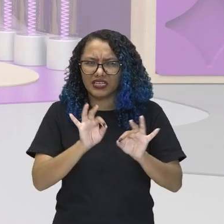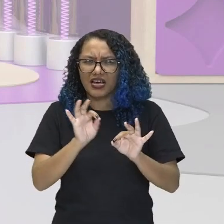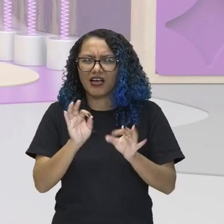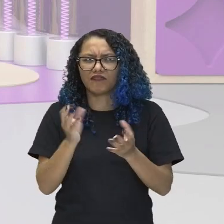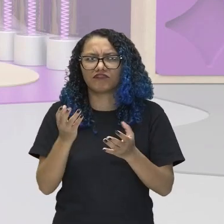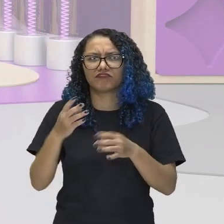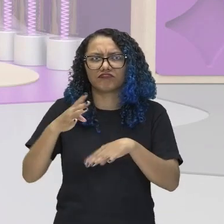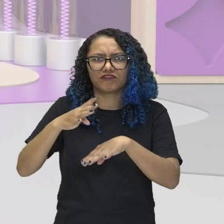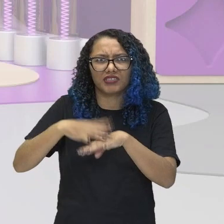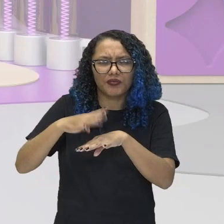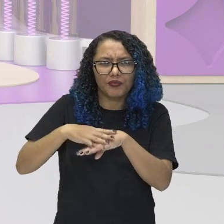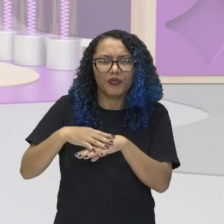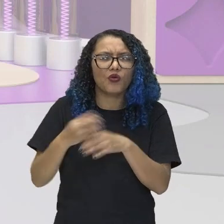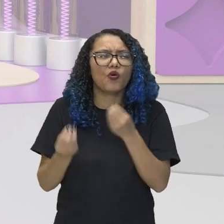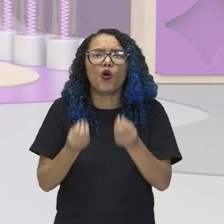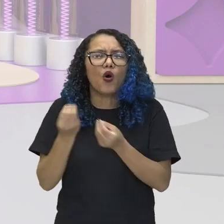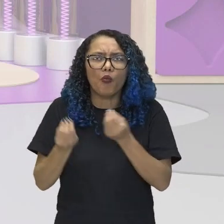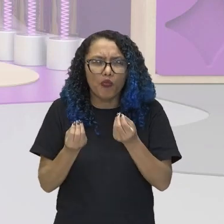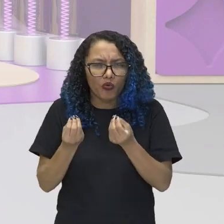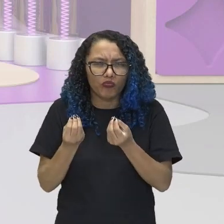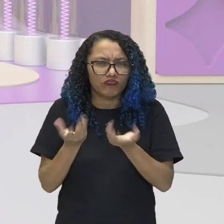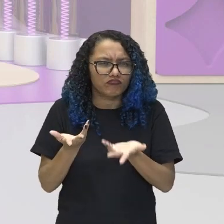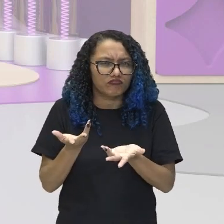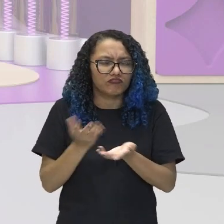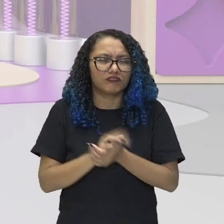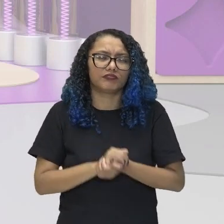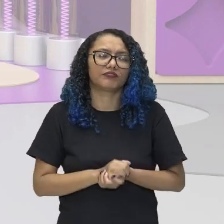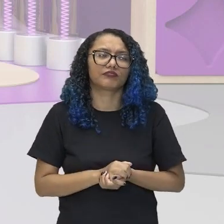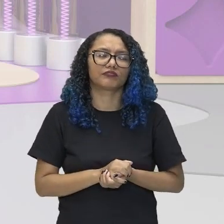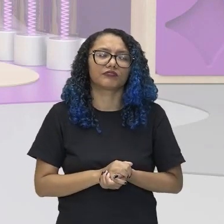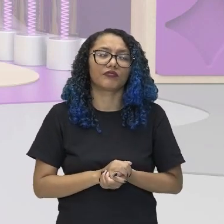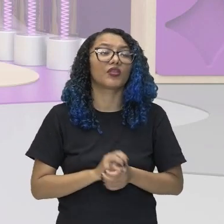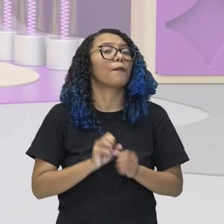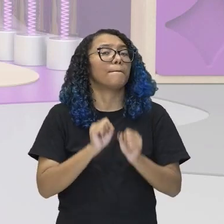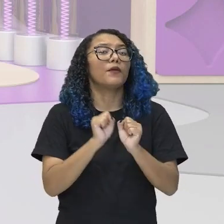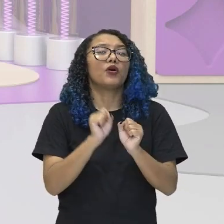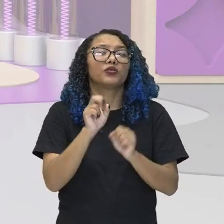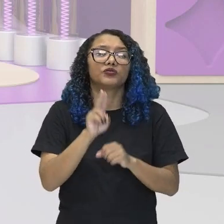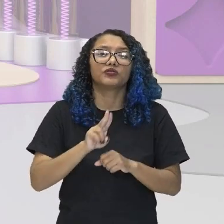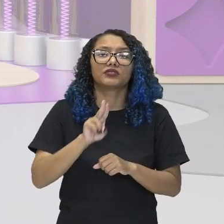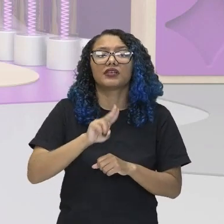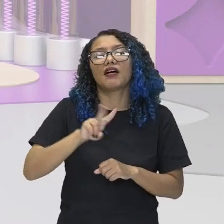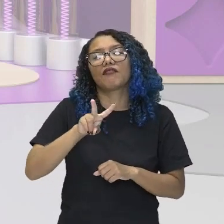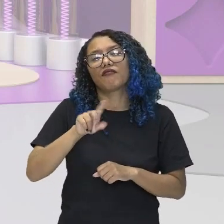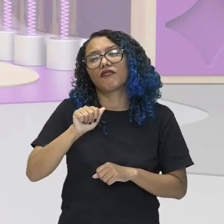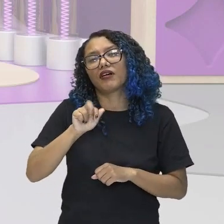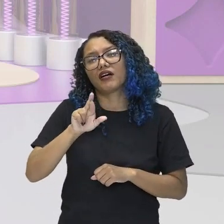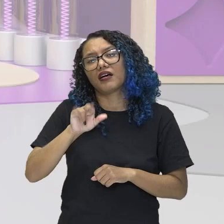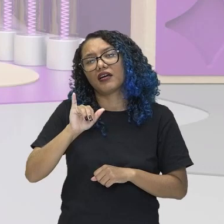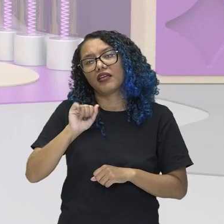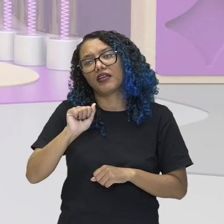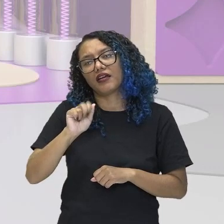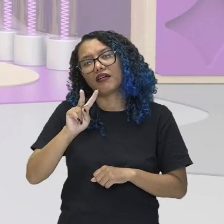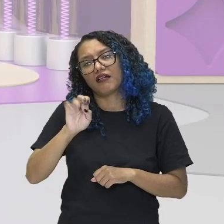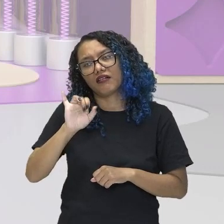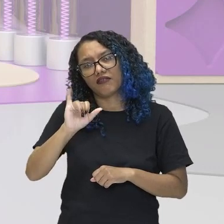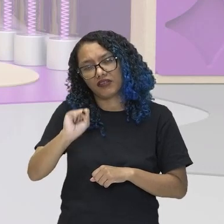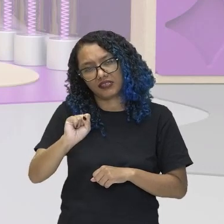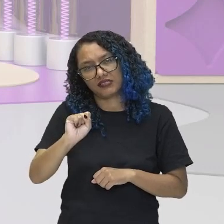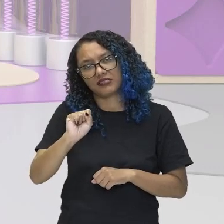matemática? Nós podemos utilizar as variáveis. Lembrando que